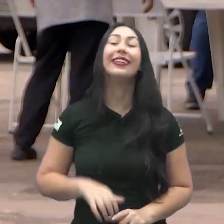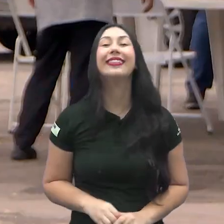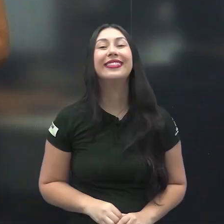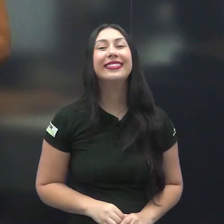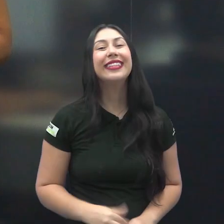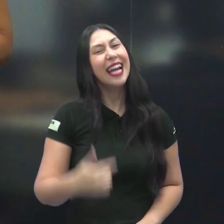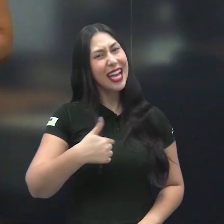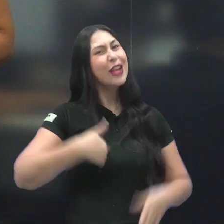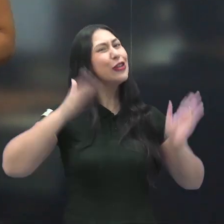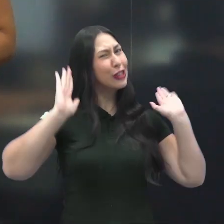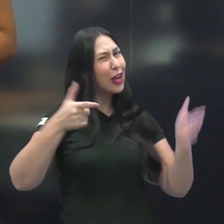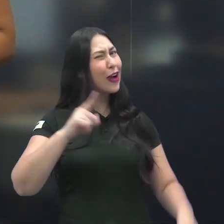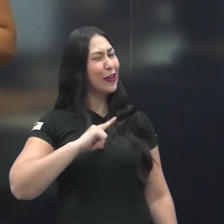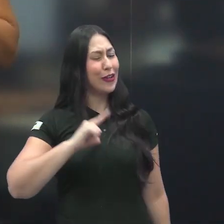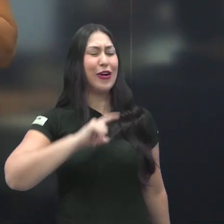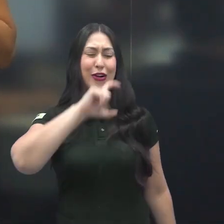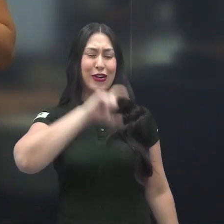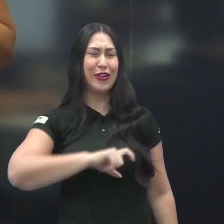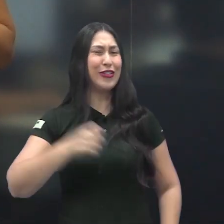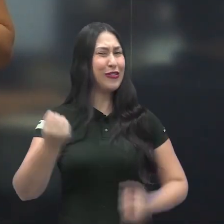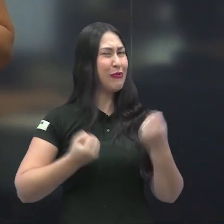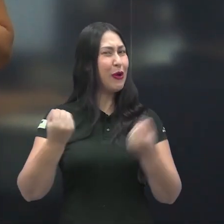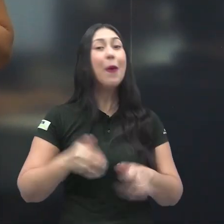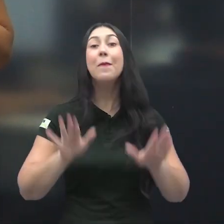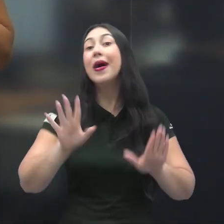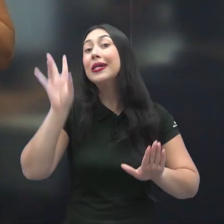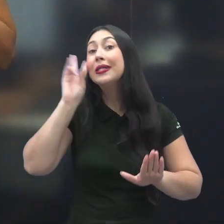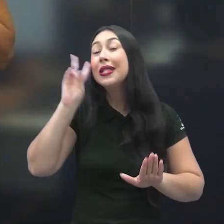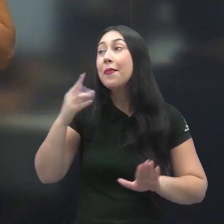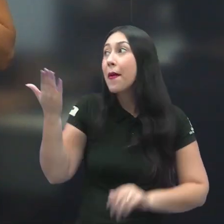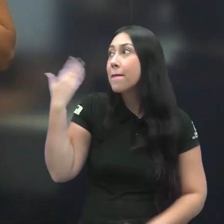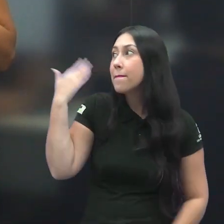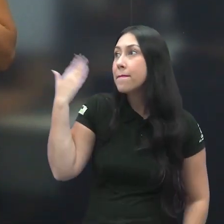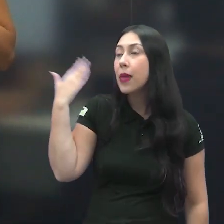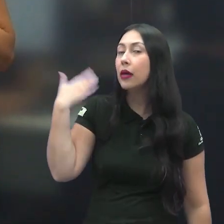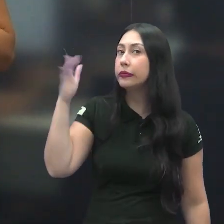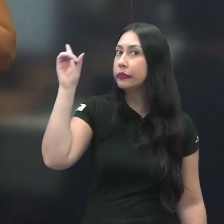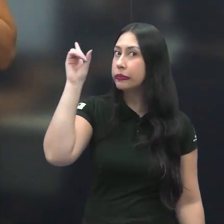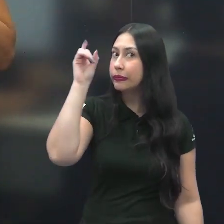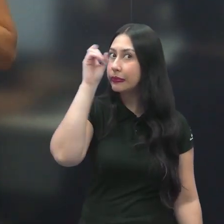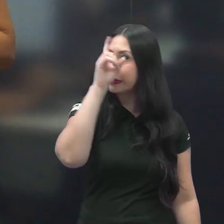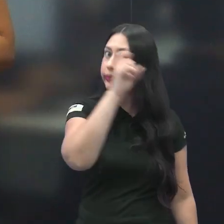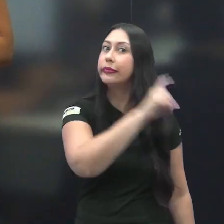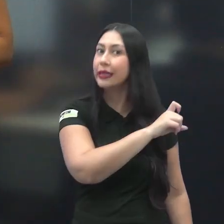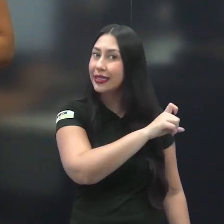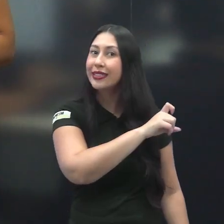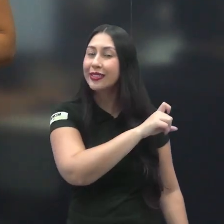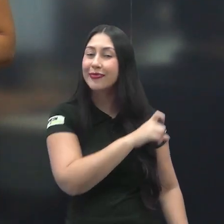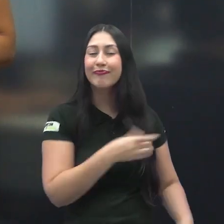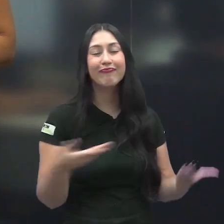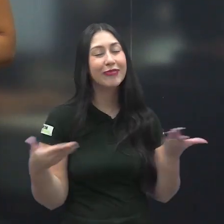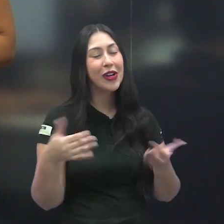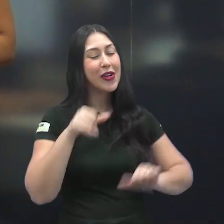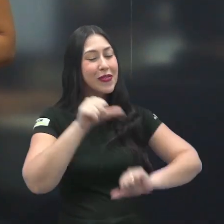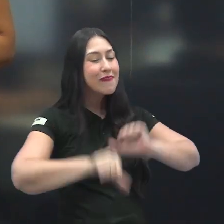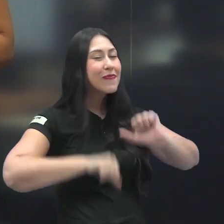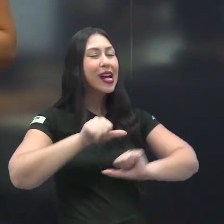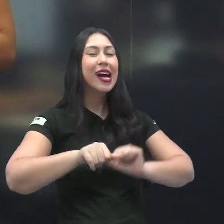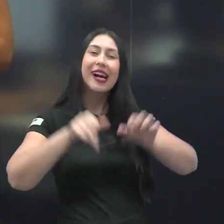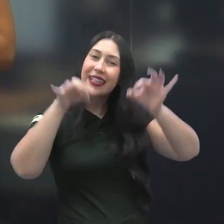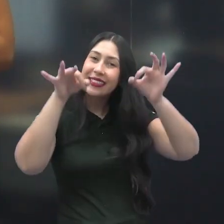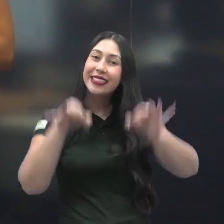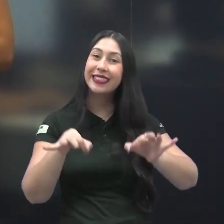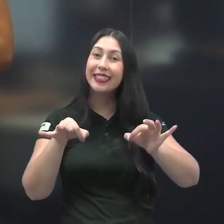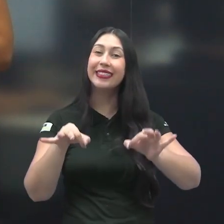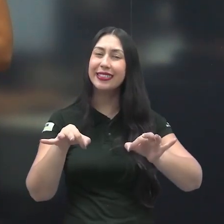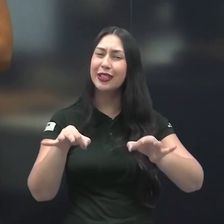viu? Edu, eu já tenho minha CNH, viu? Mas lembro que na época da prova foi difícil. Com essas mudanças de